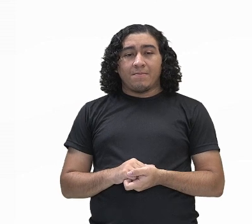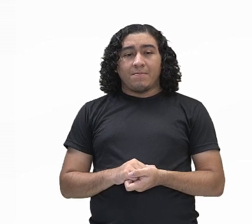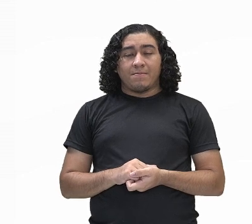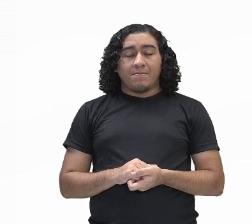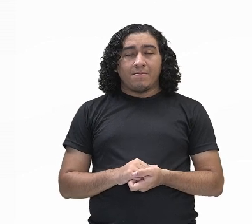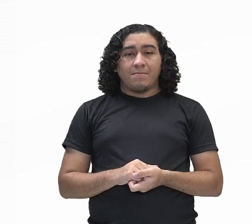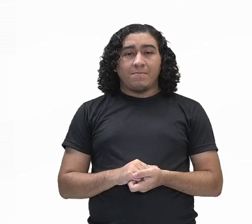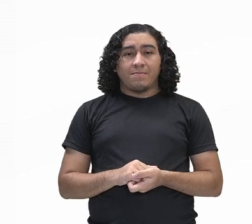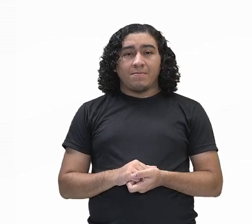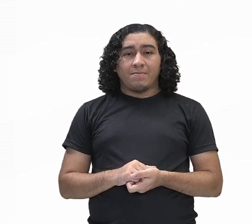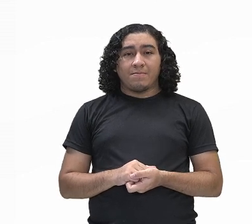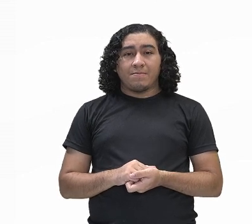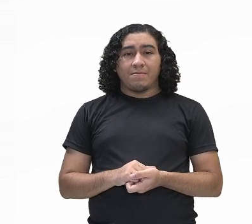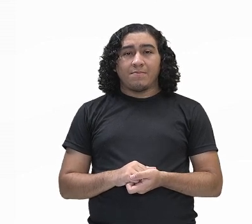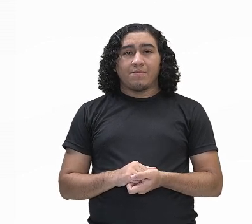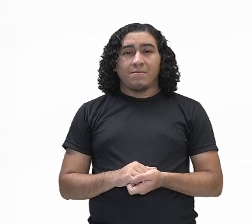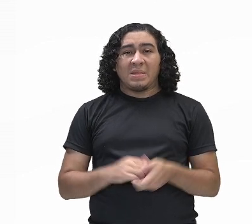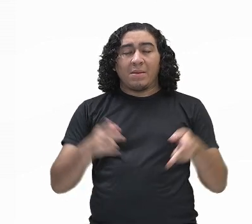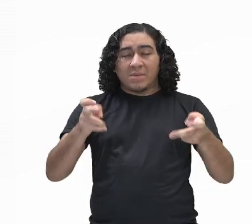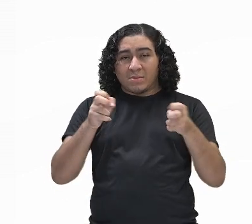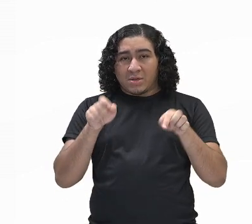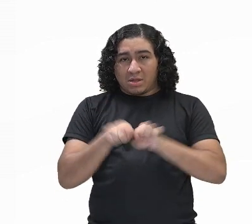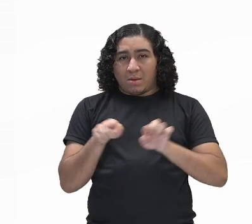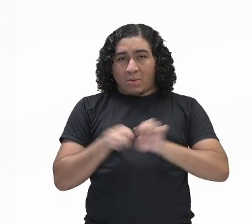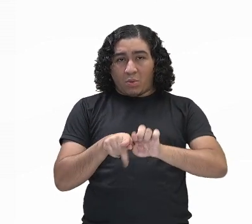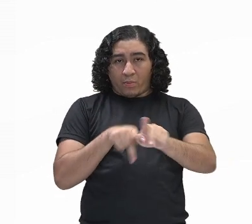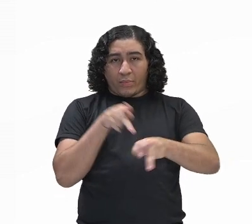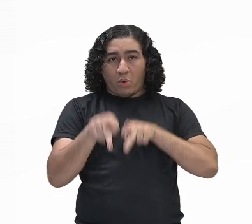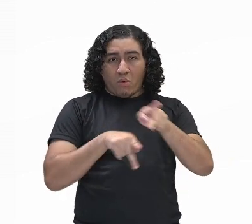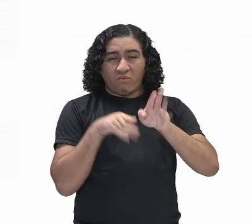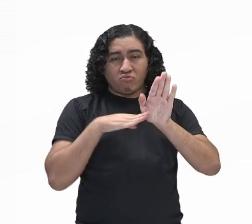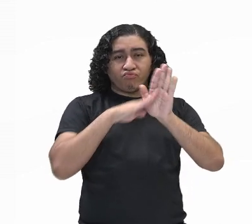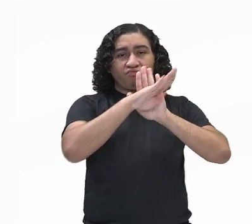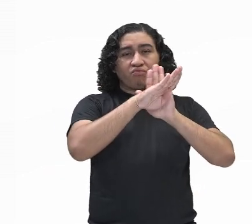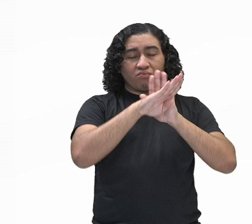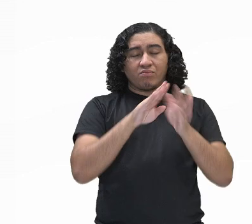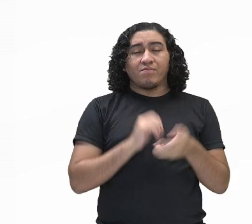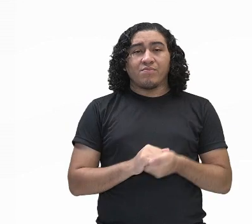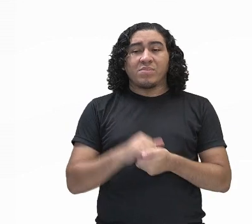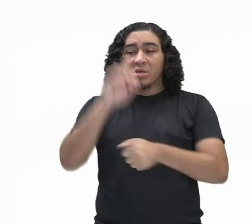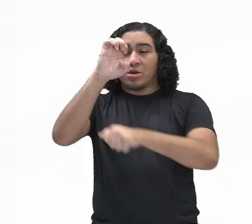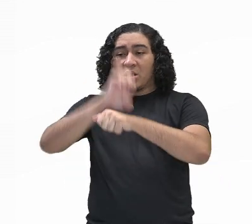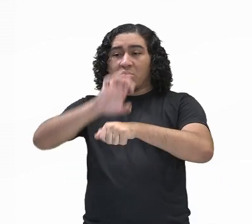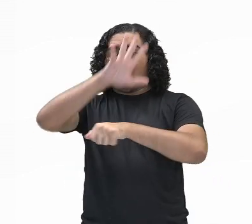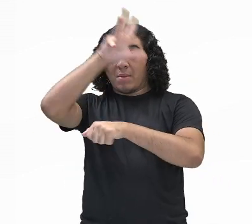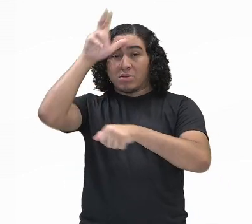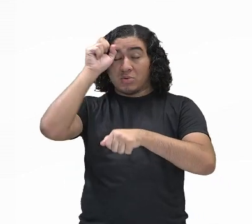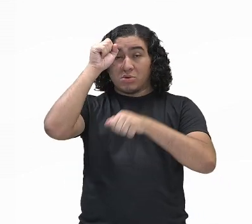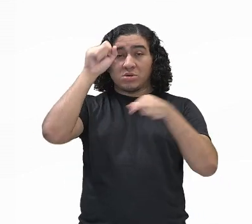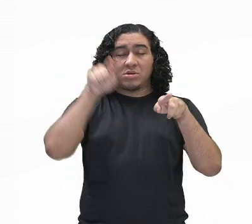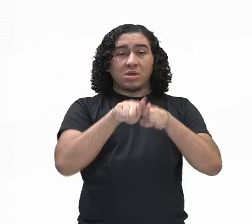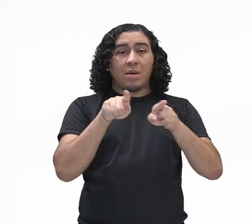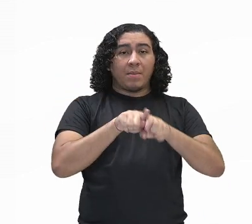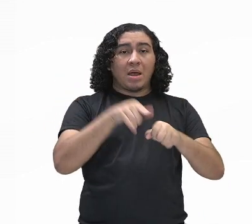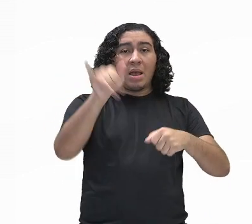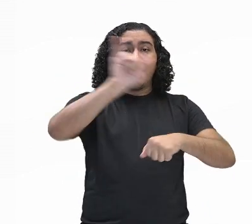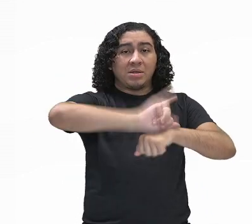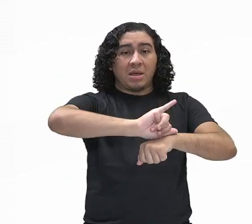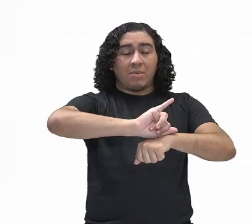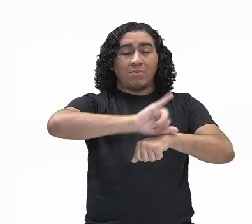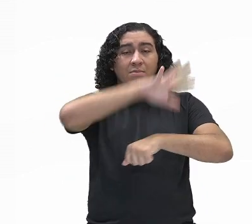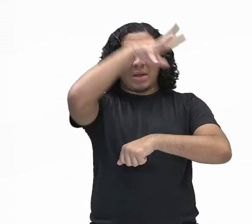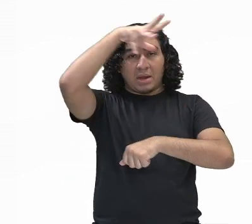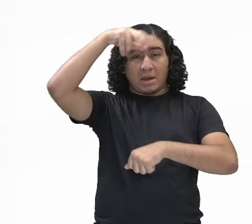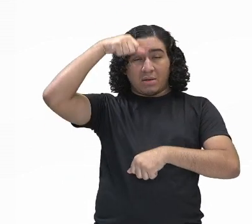naquela tabelinha o crescimento da população, né? Tanto no estado do Amazonas e também na capital, em